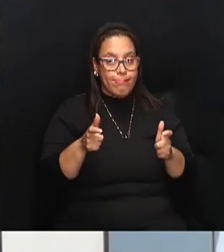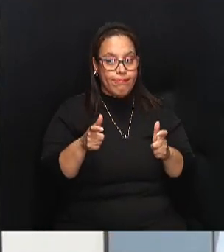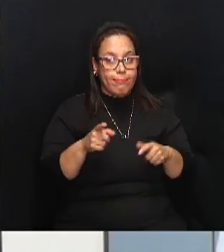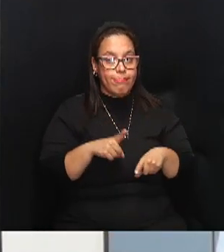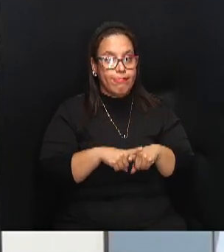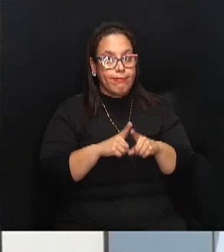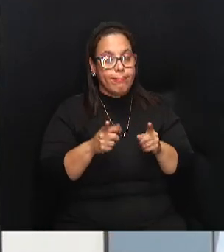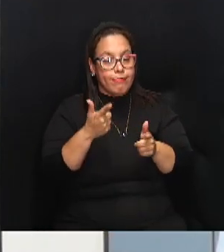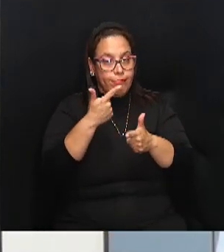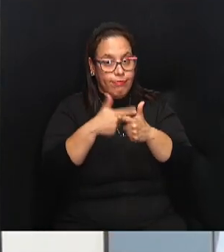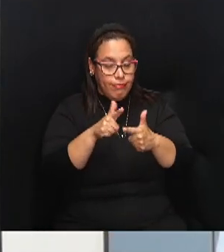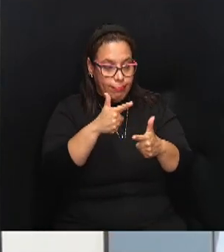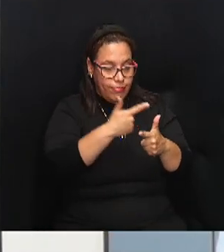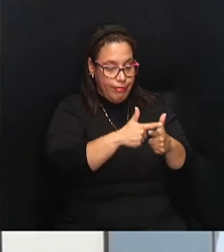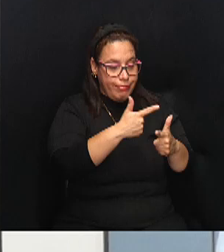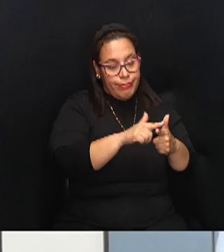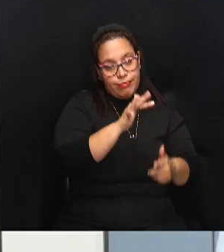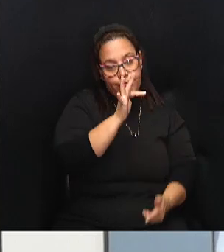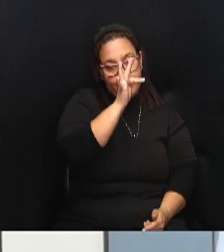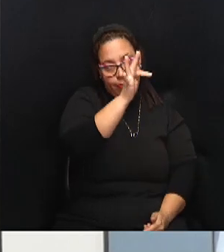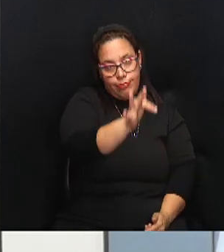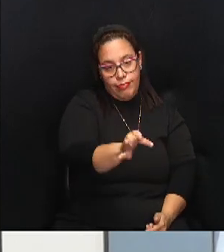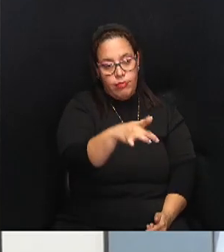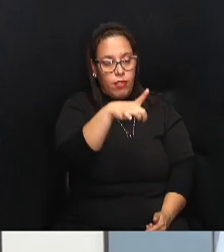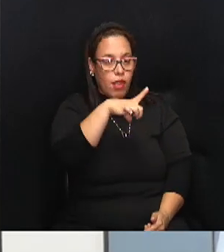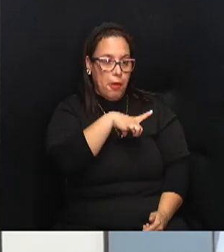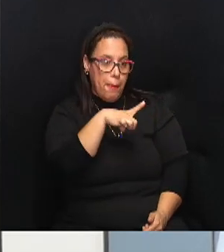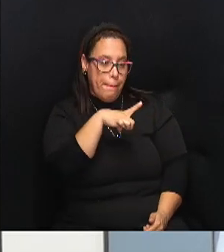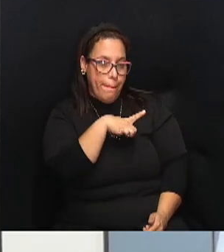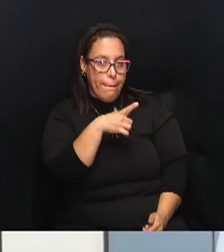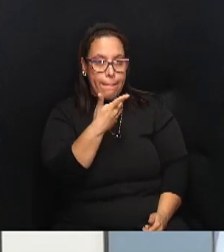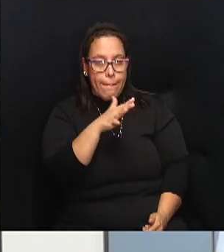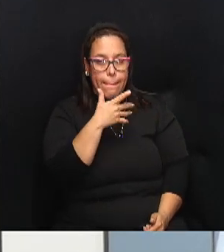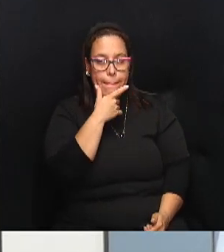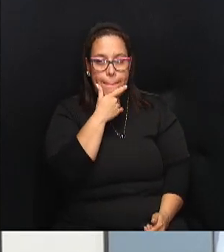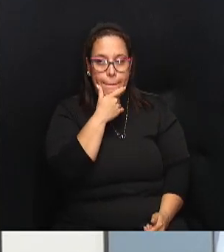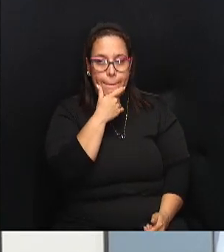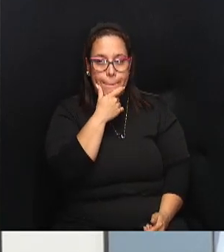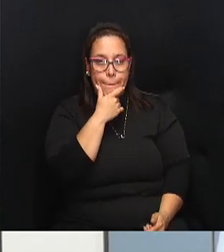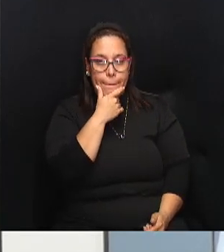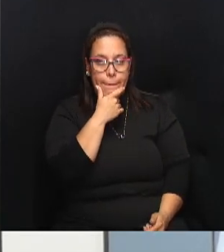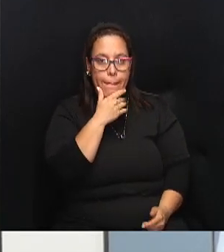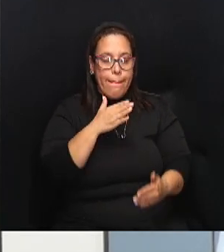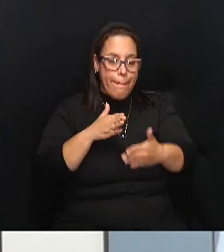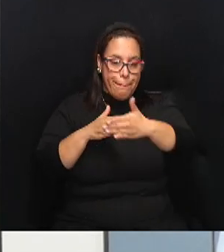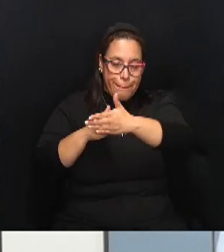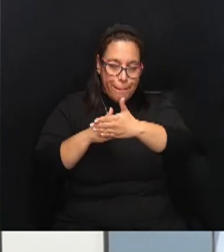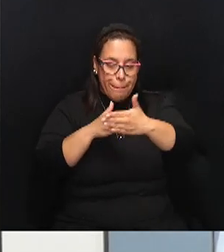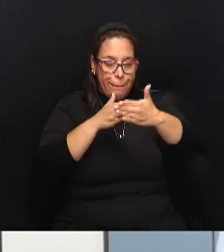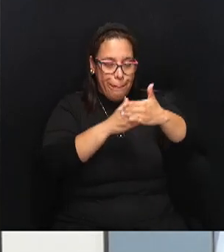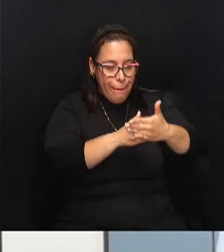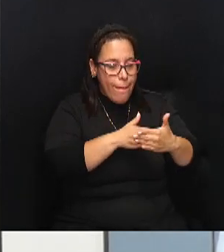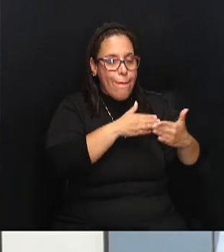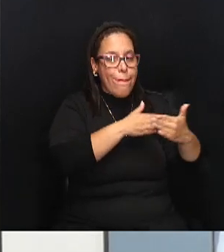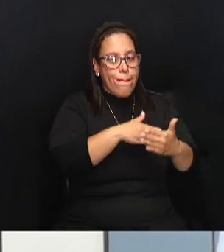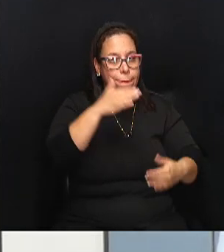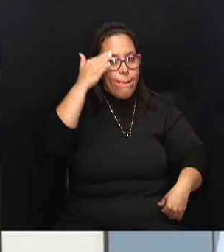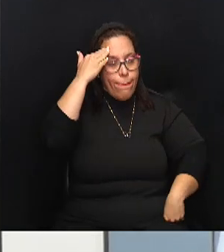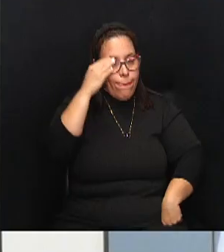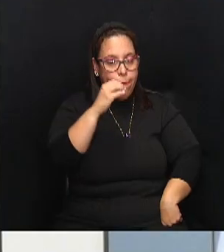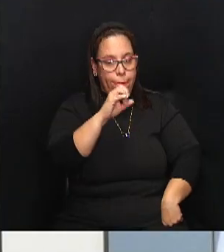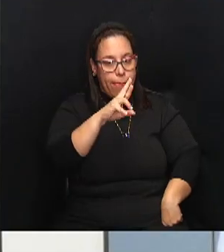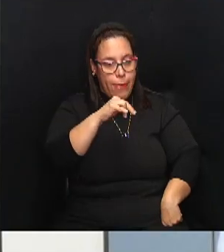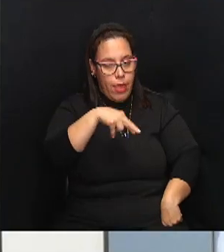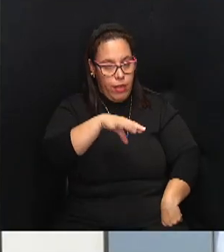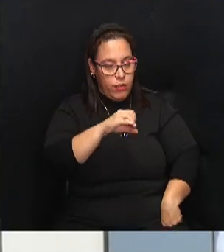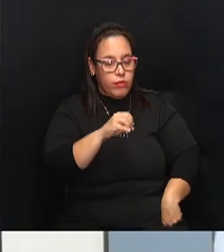são problemas futuros, tá? Então nós temos algumas barreiras, sim. Eu entendo o Cristiano realmente,